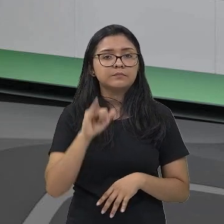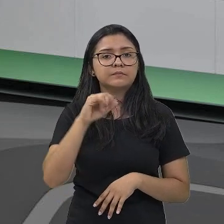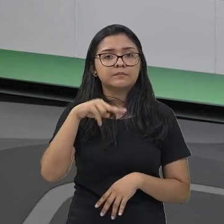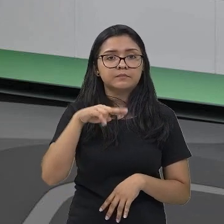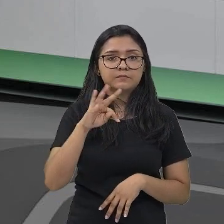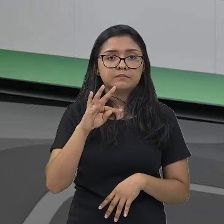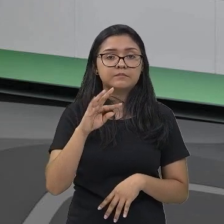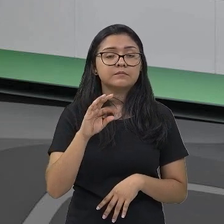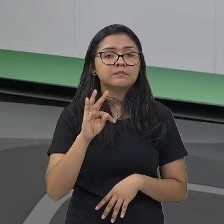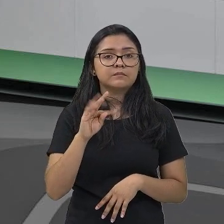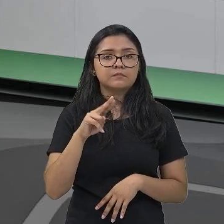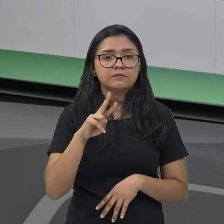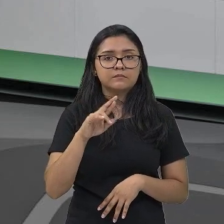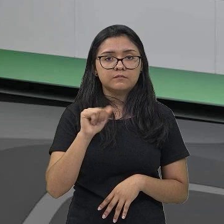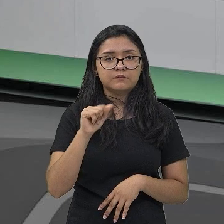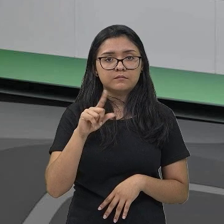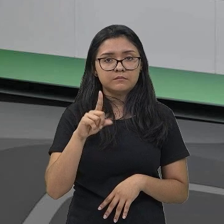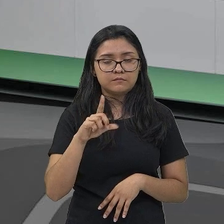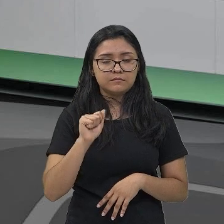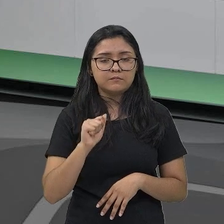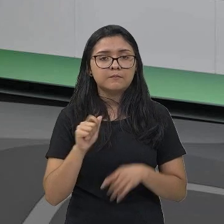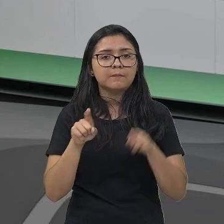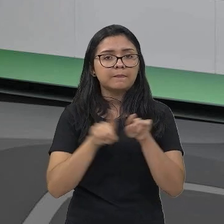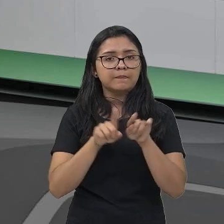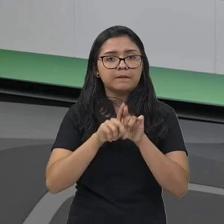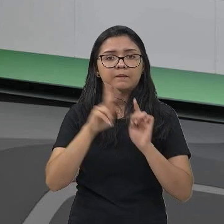insaturadas, homogêneas ou